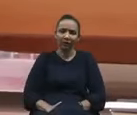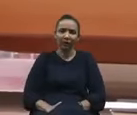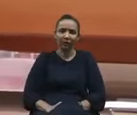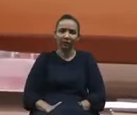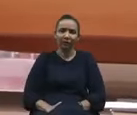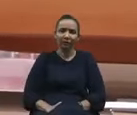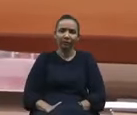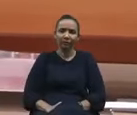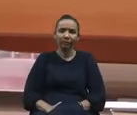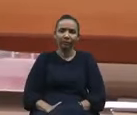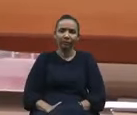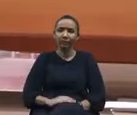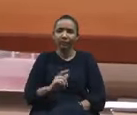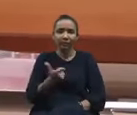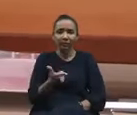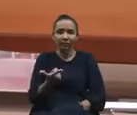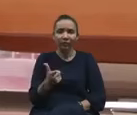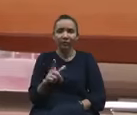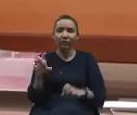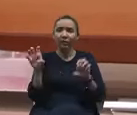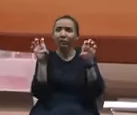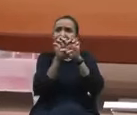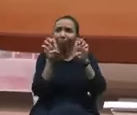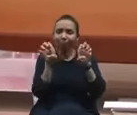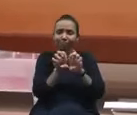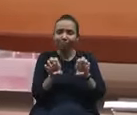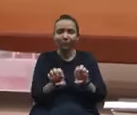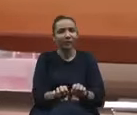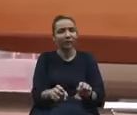você vocês não tem estrutura